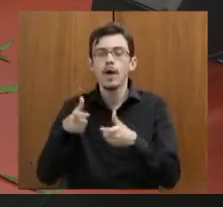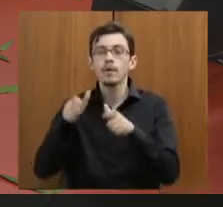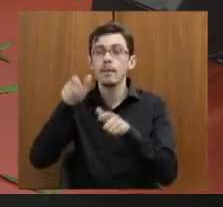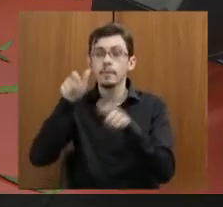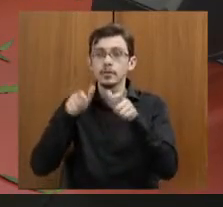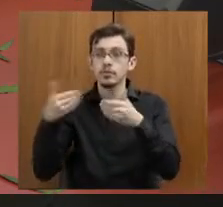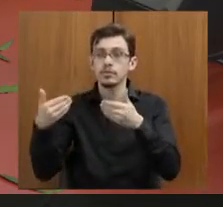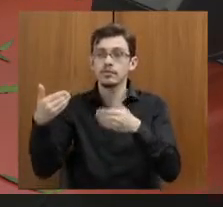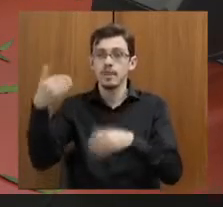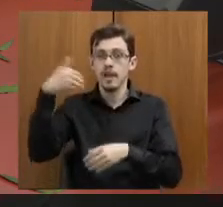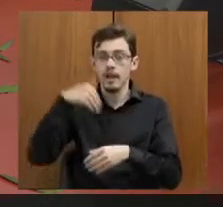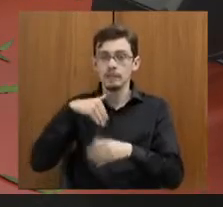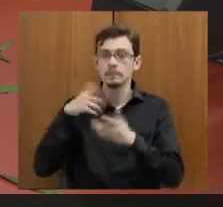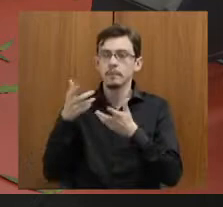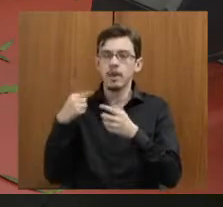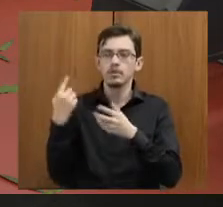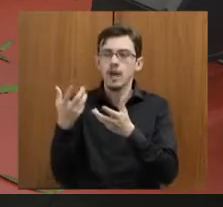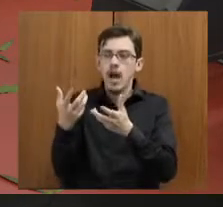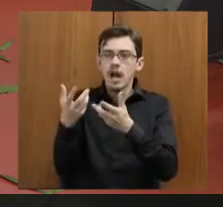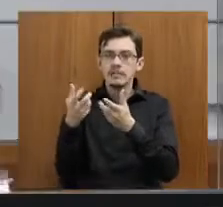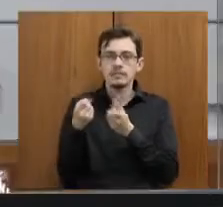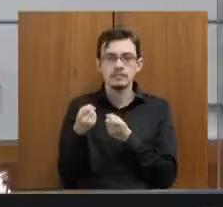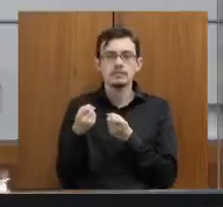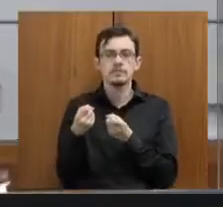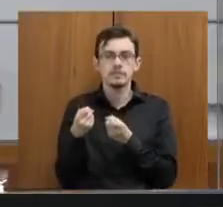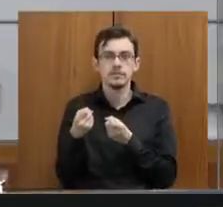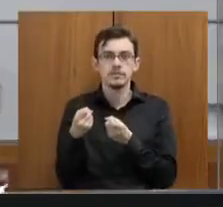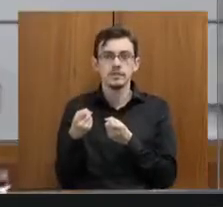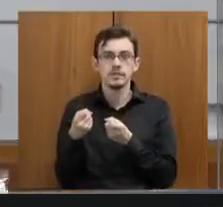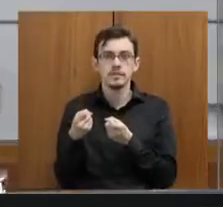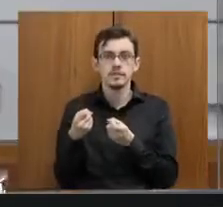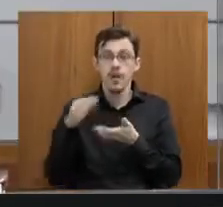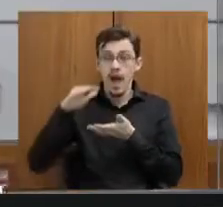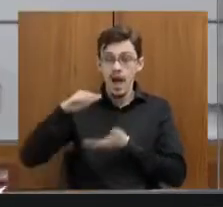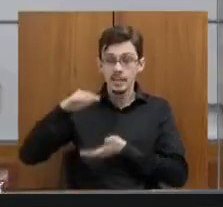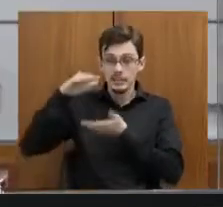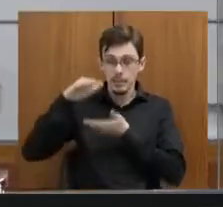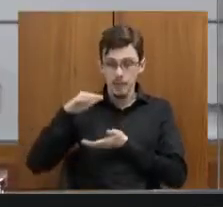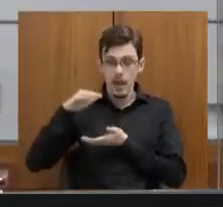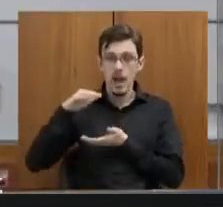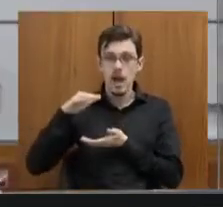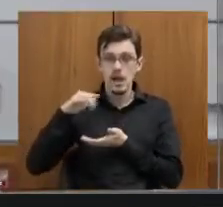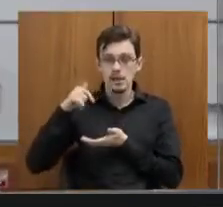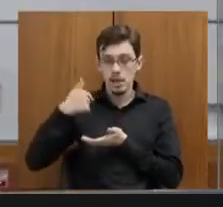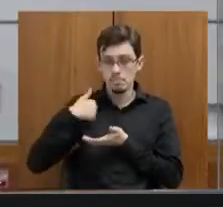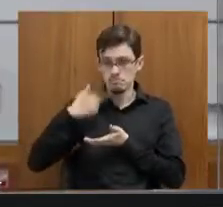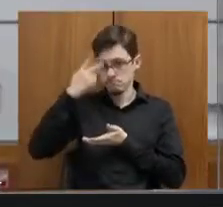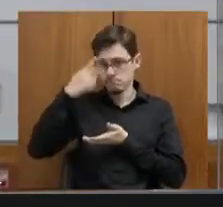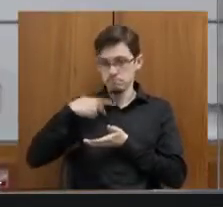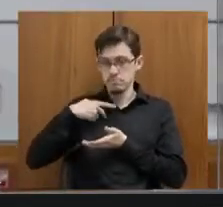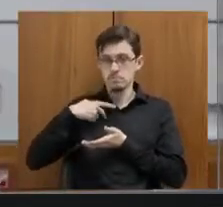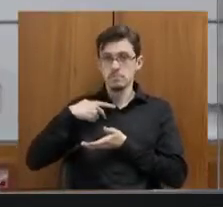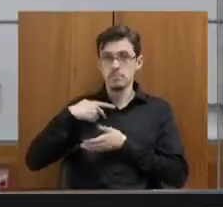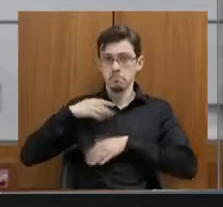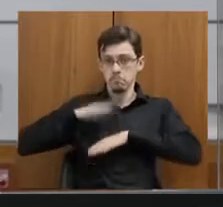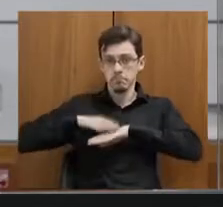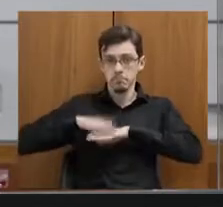assistência social então a cesta básica Não é só para o autoridade